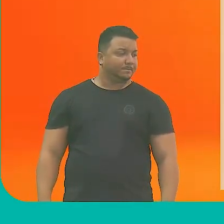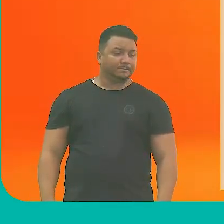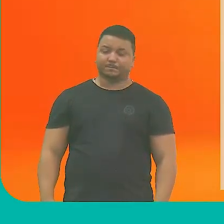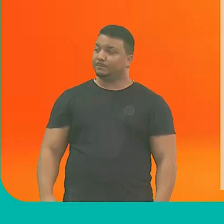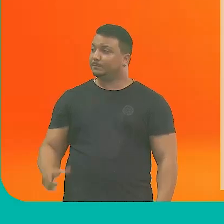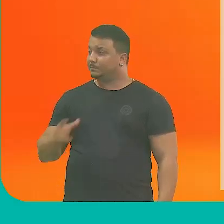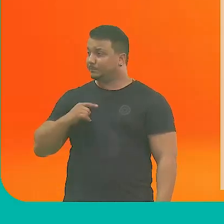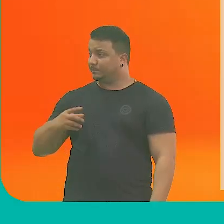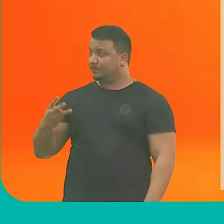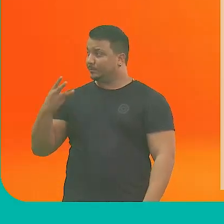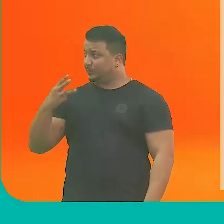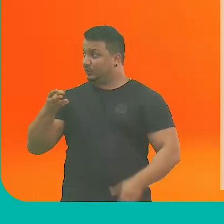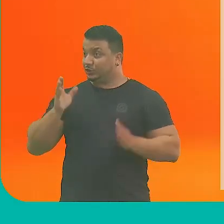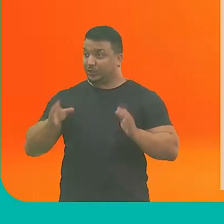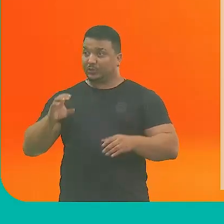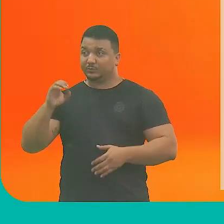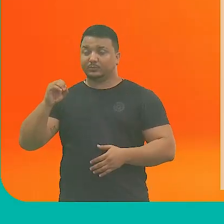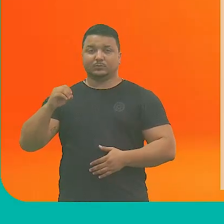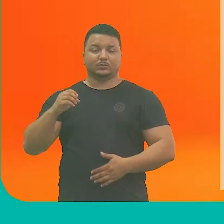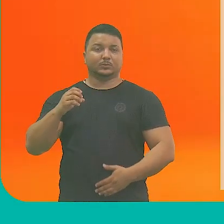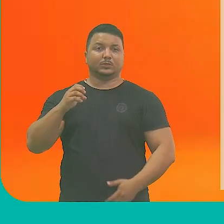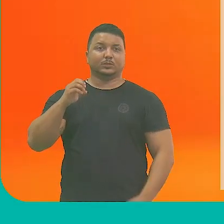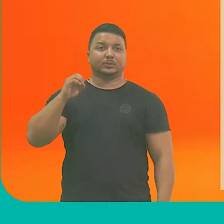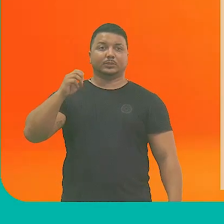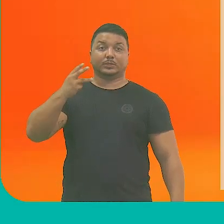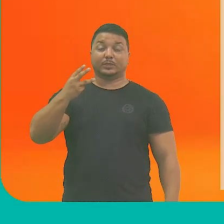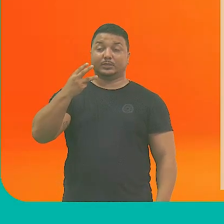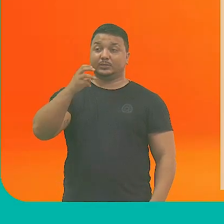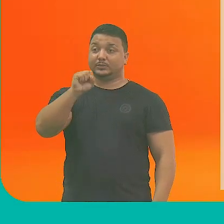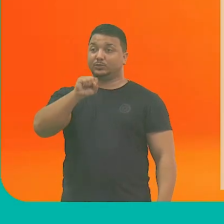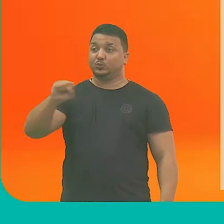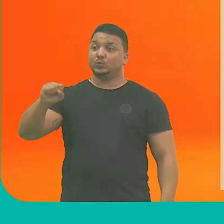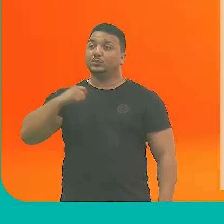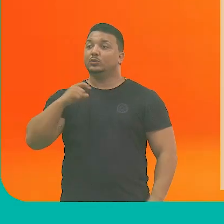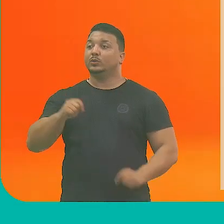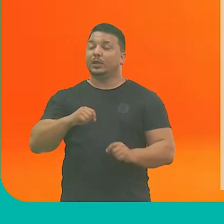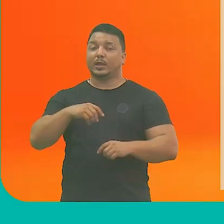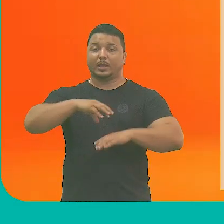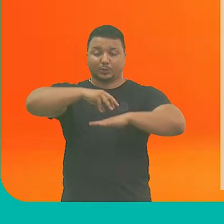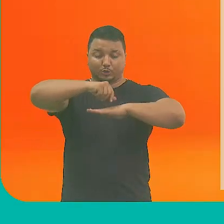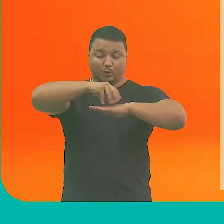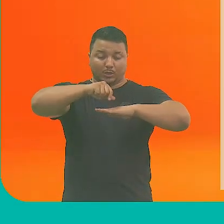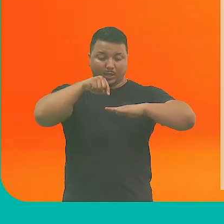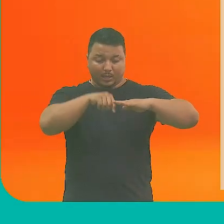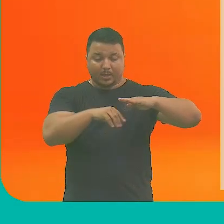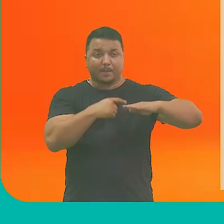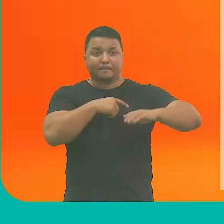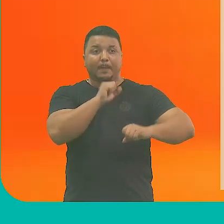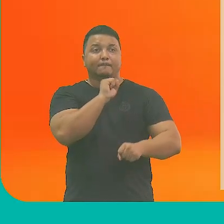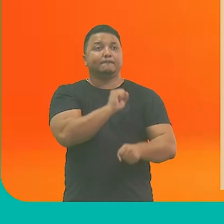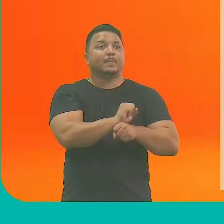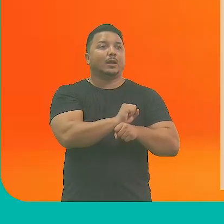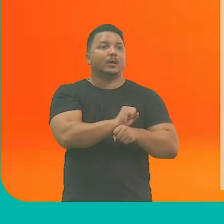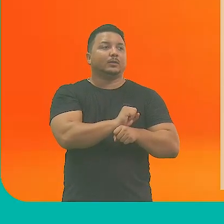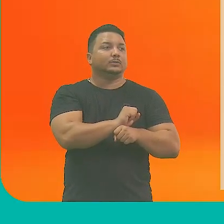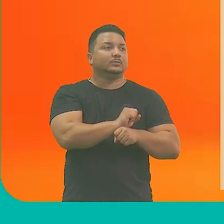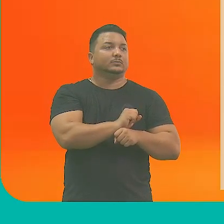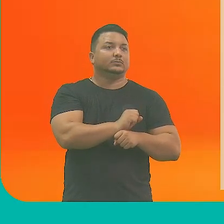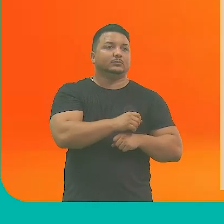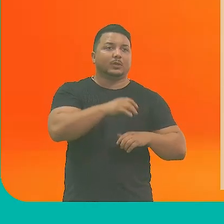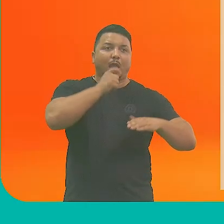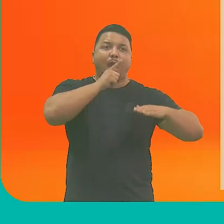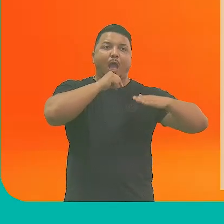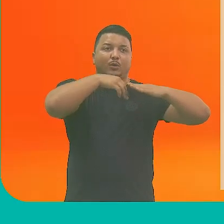os 3 minutos, a torneira ela para de